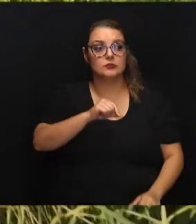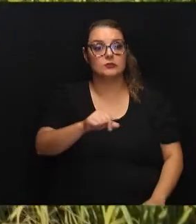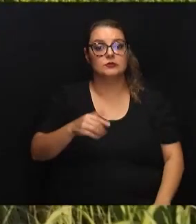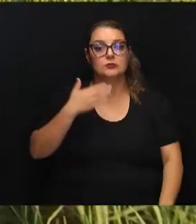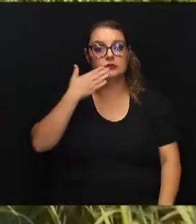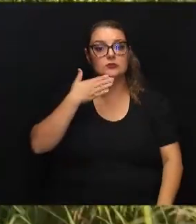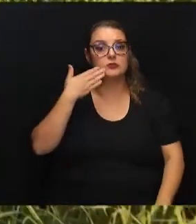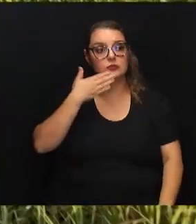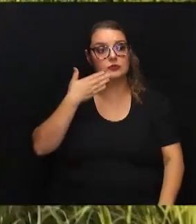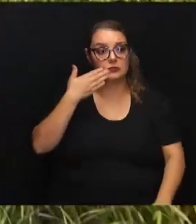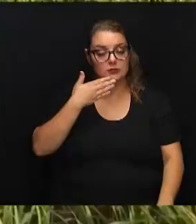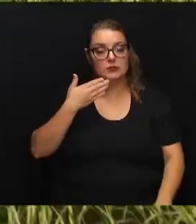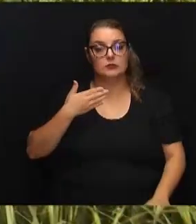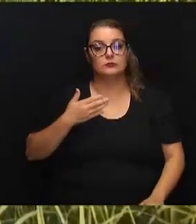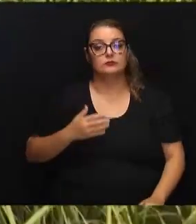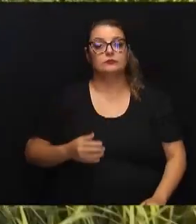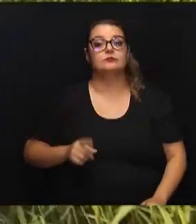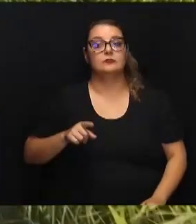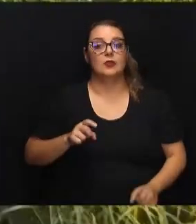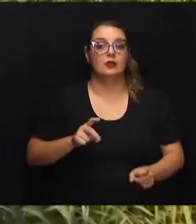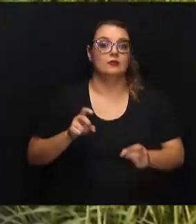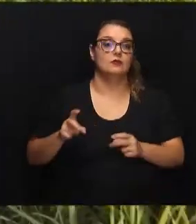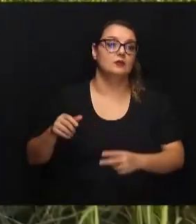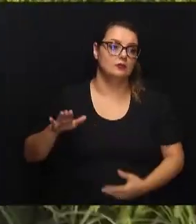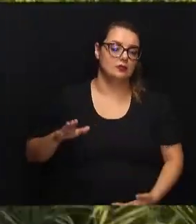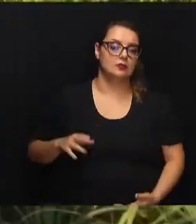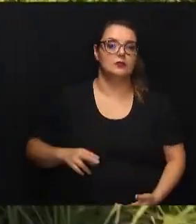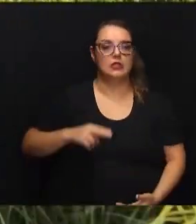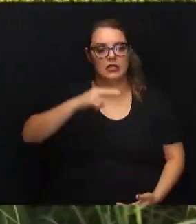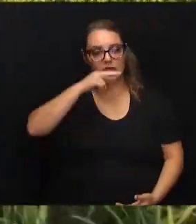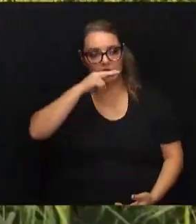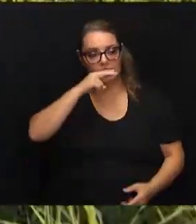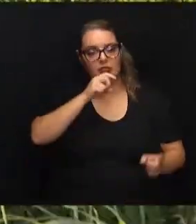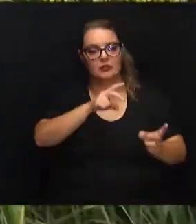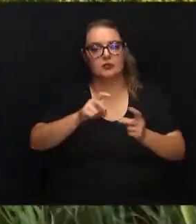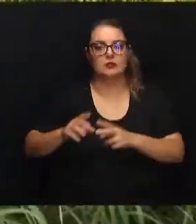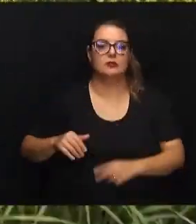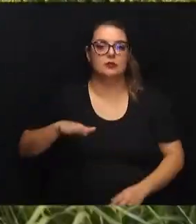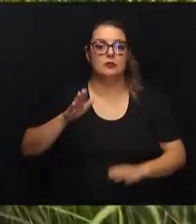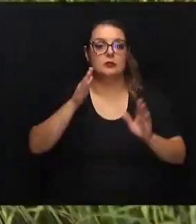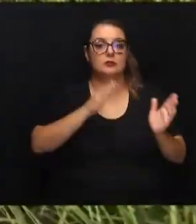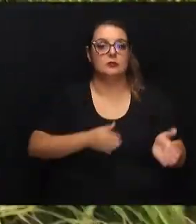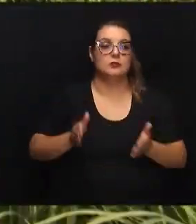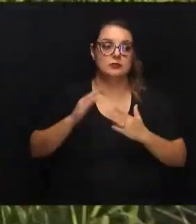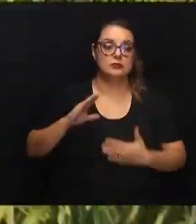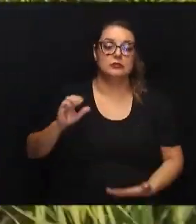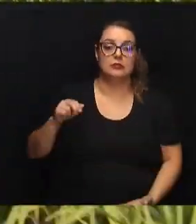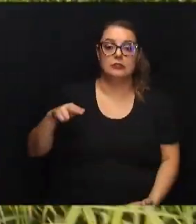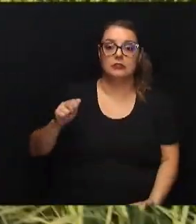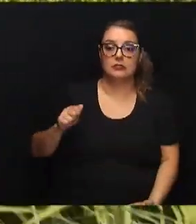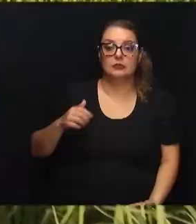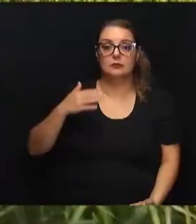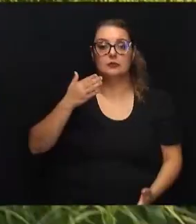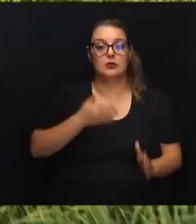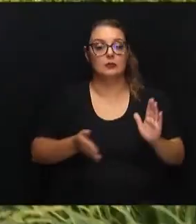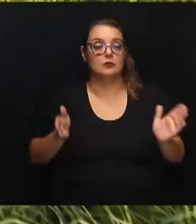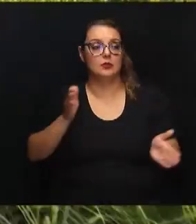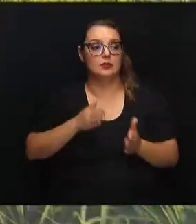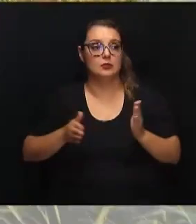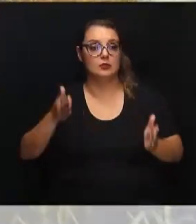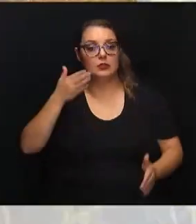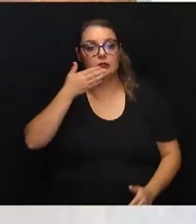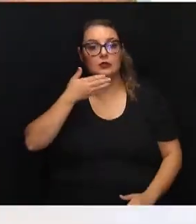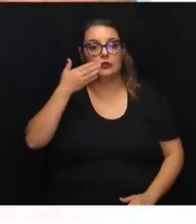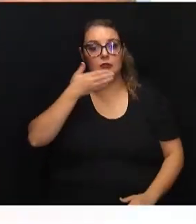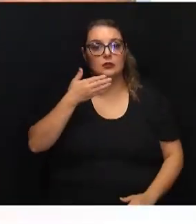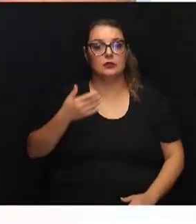sobe, mais cana de açúcar é direcionado para produzir cana, para produzir açúcar, e sobra menos